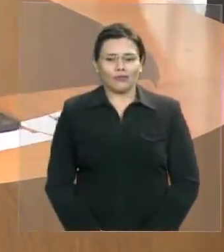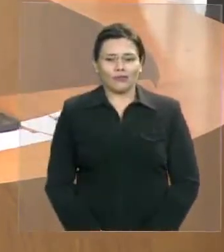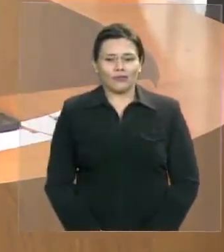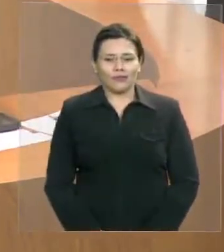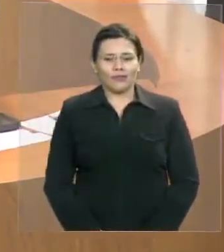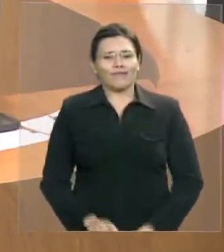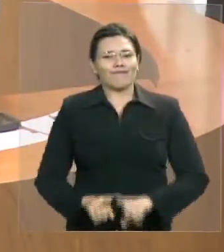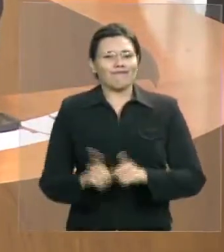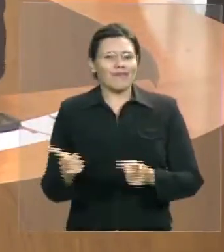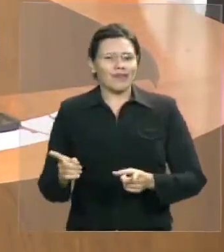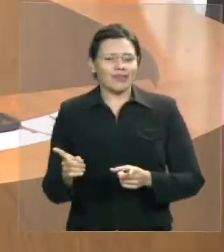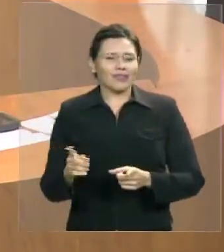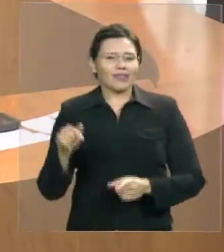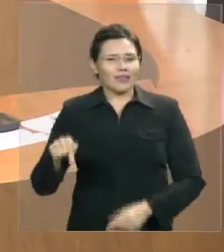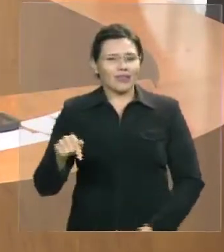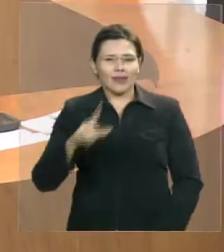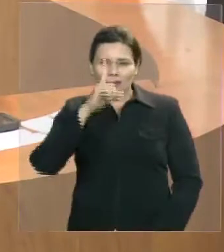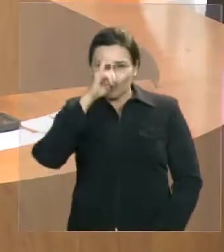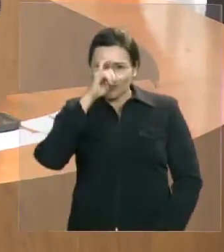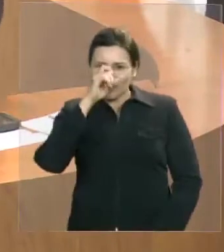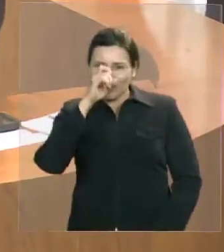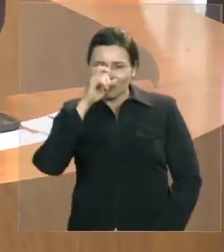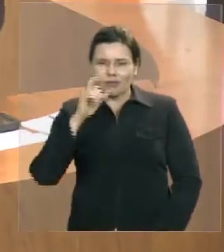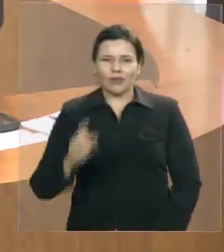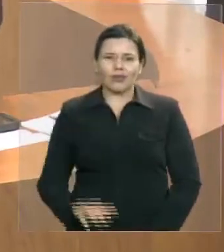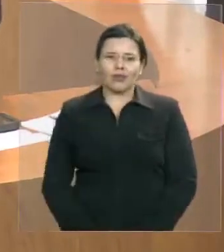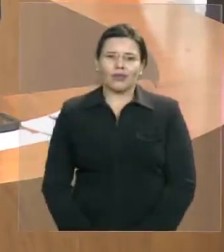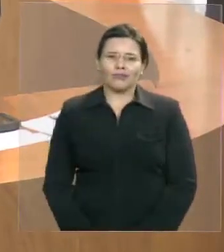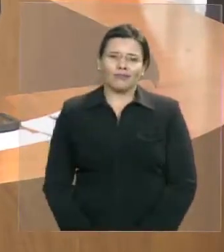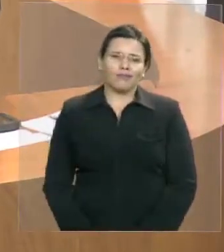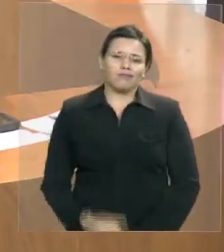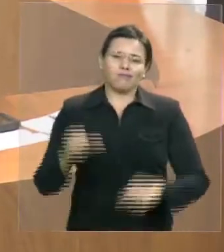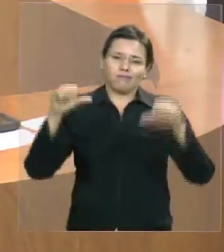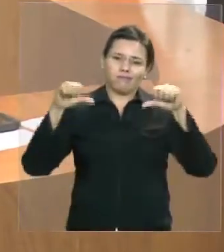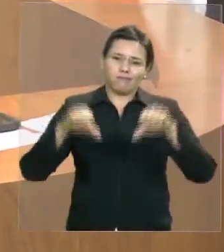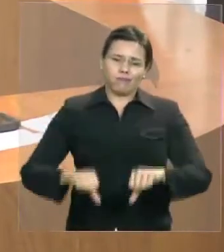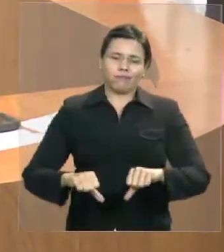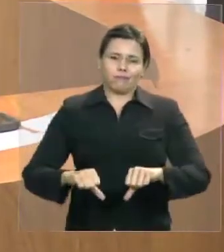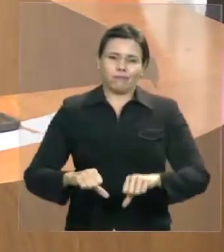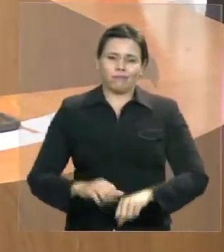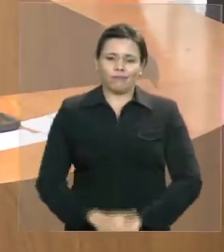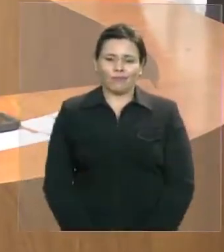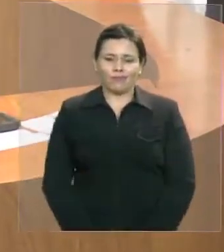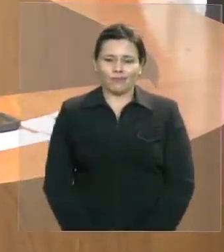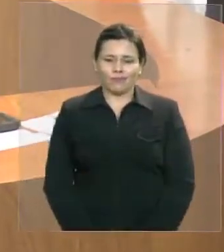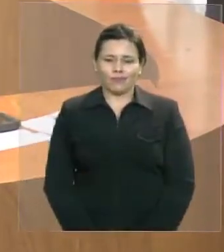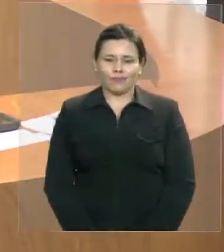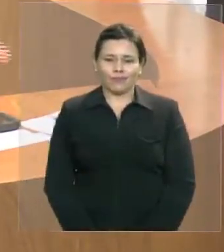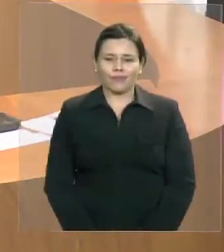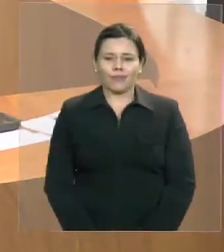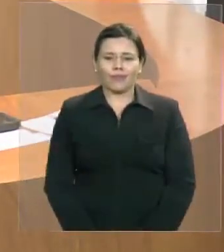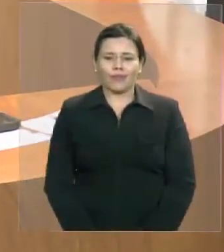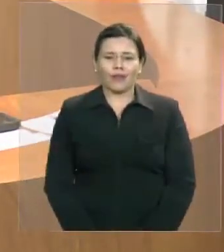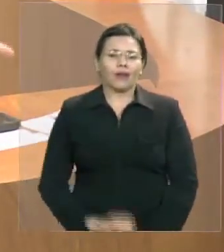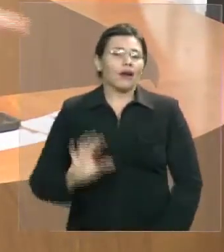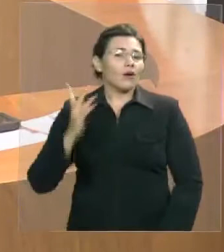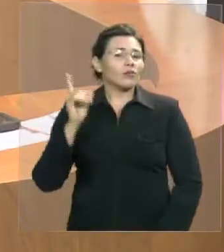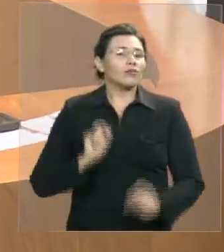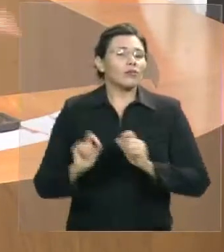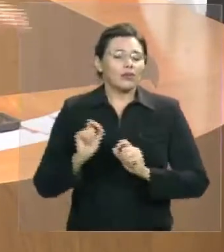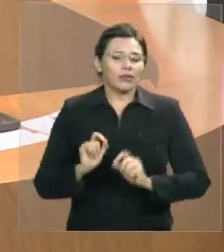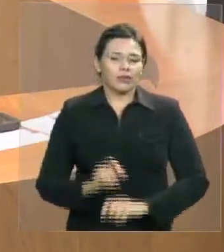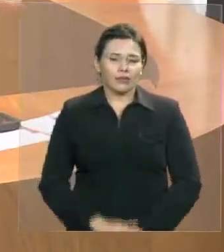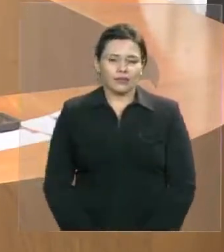funcionou. Só tinha reclamação com relação ao Hospital de Pinheiro. E o que aconteceu? Teve